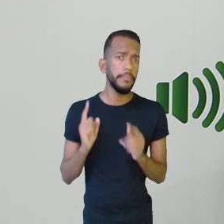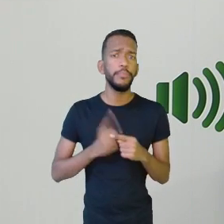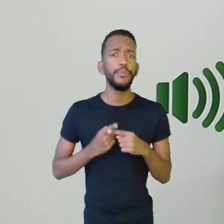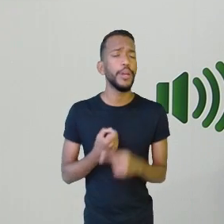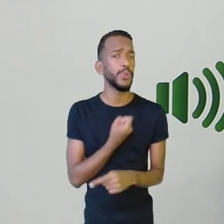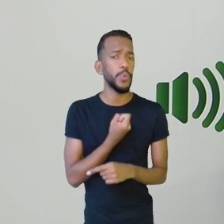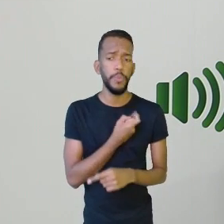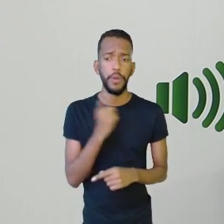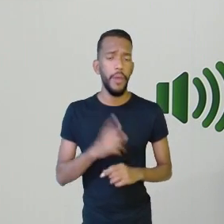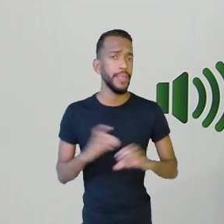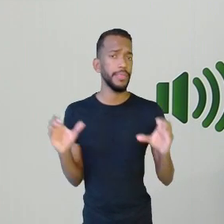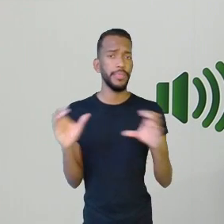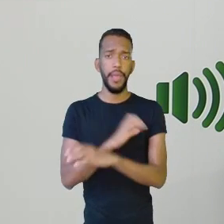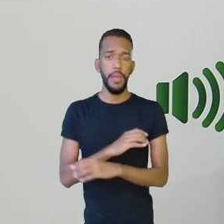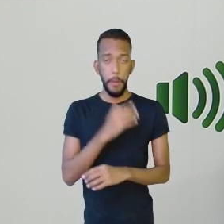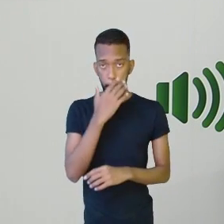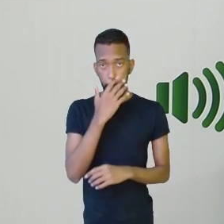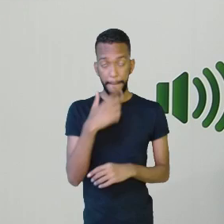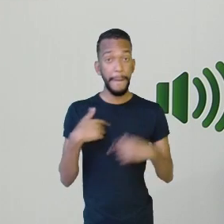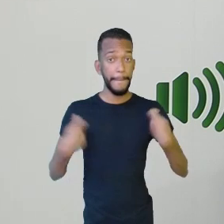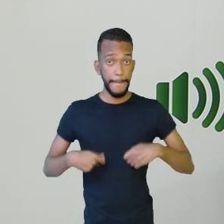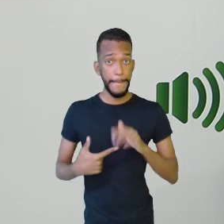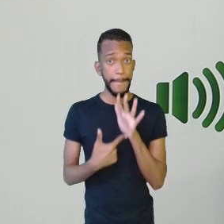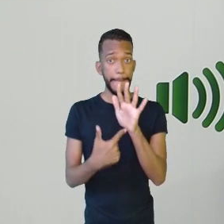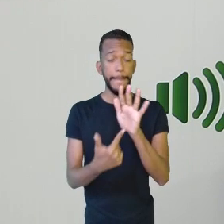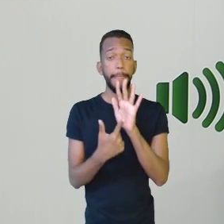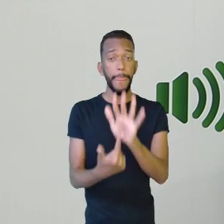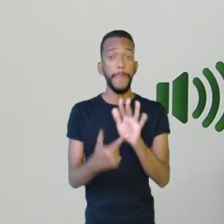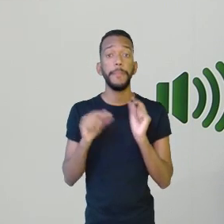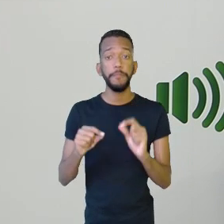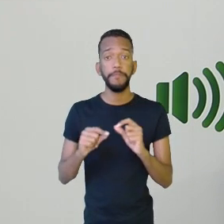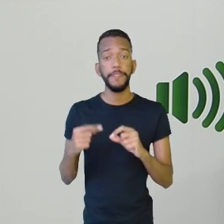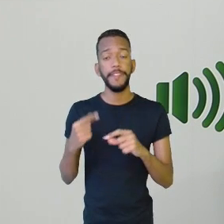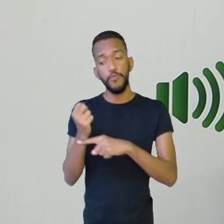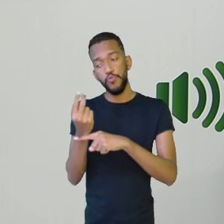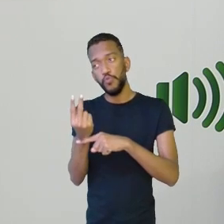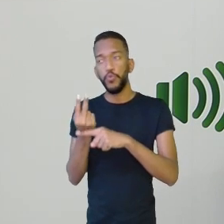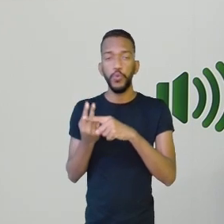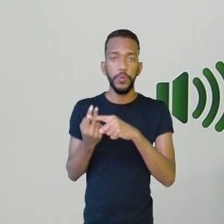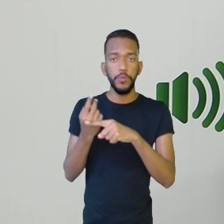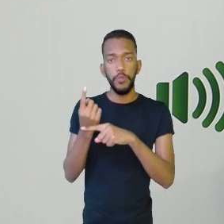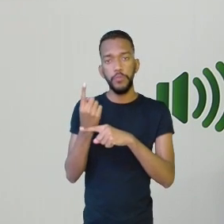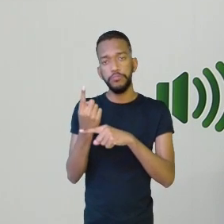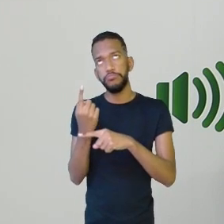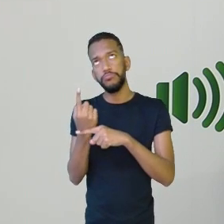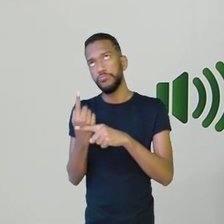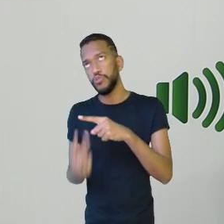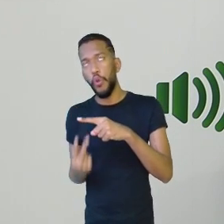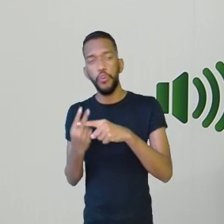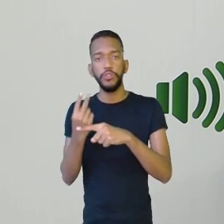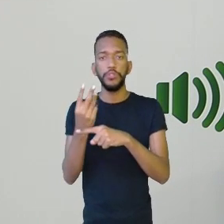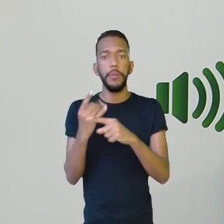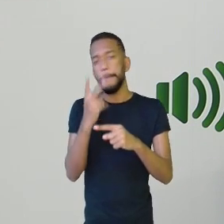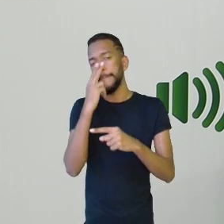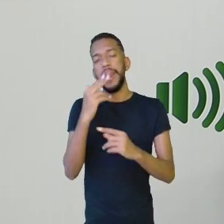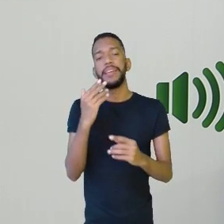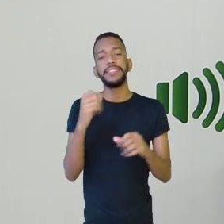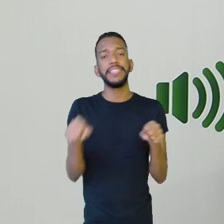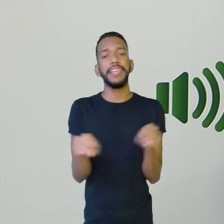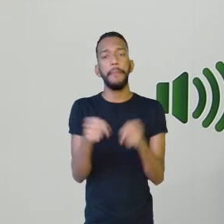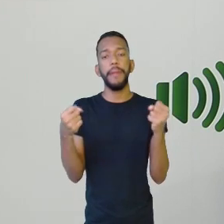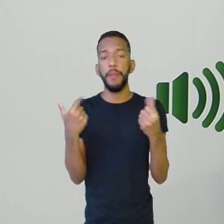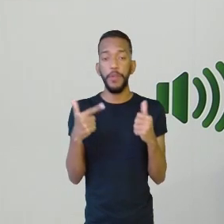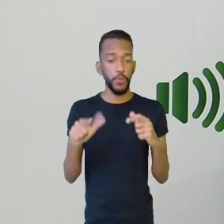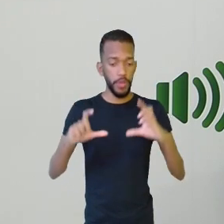são inteiros. Eu preciso representar em forma fracionária. Vamos dizer em forma quebrada, porque eu não tenho